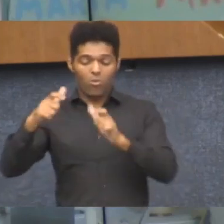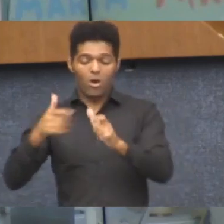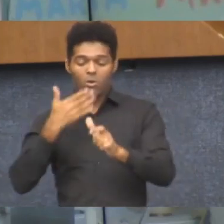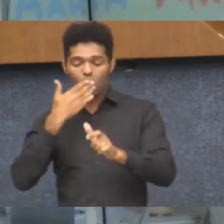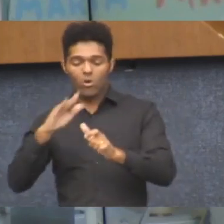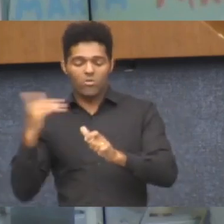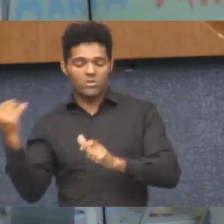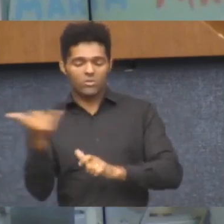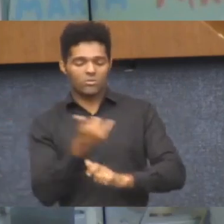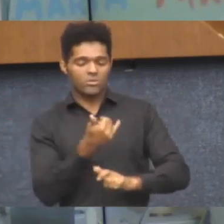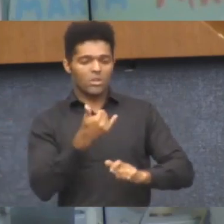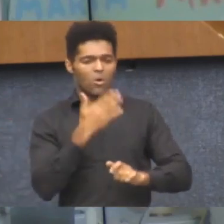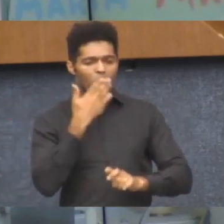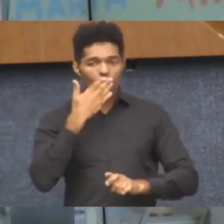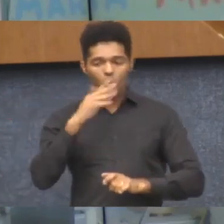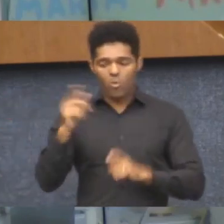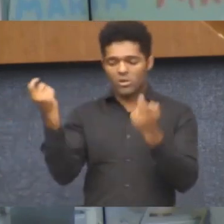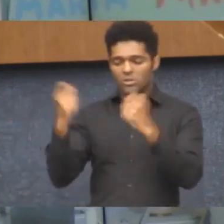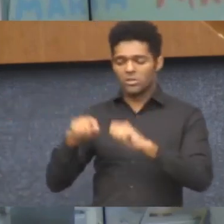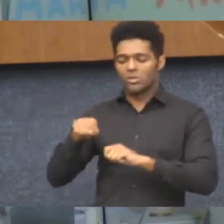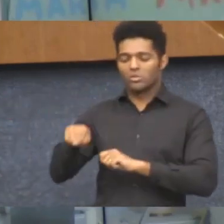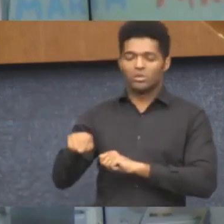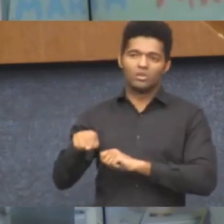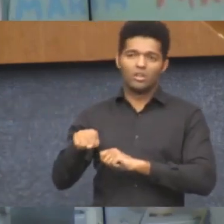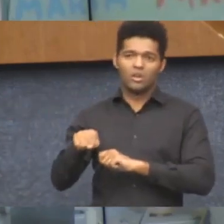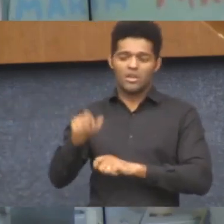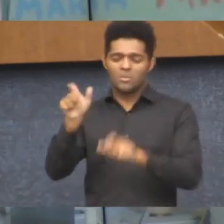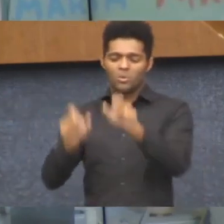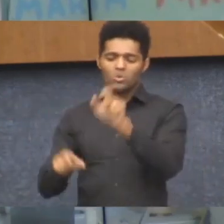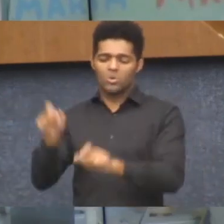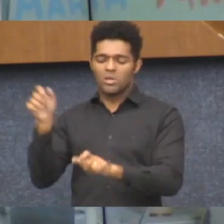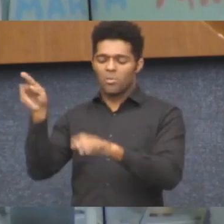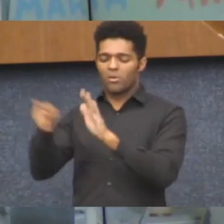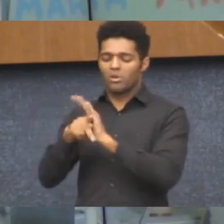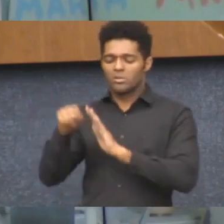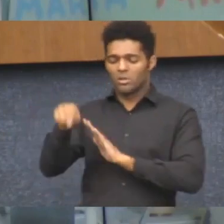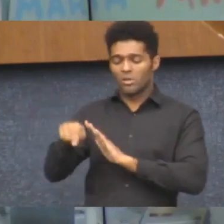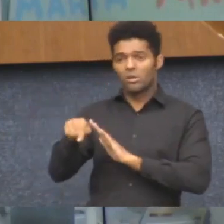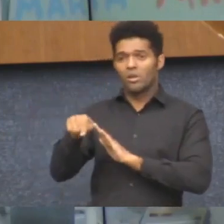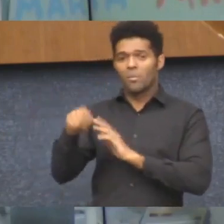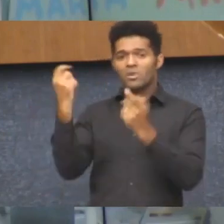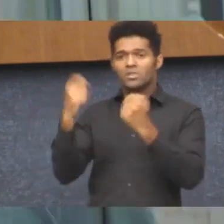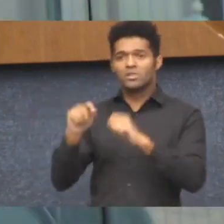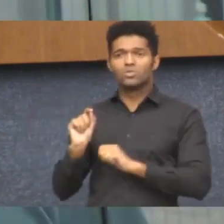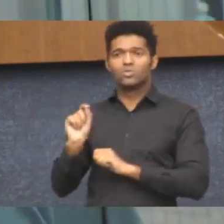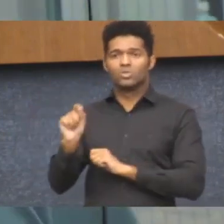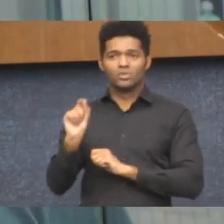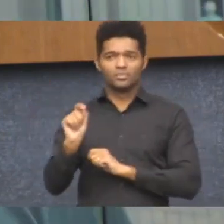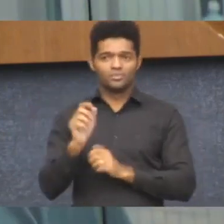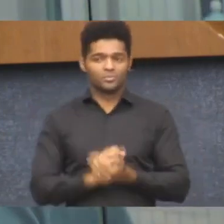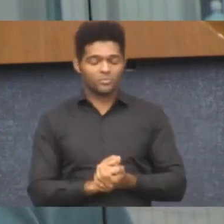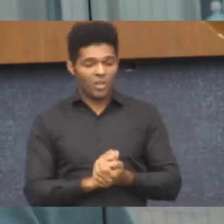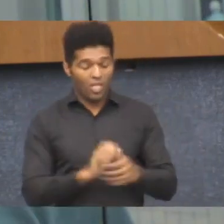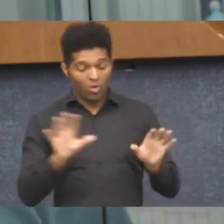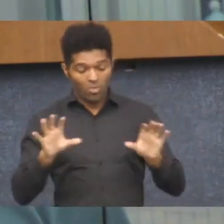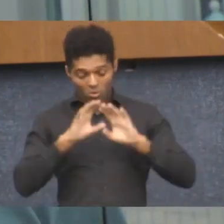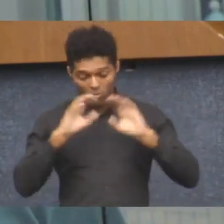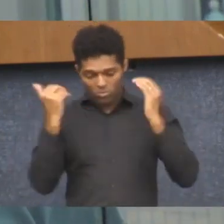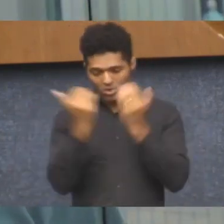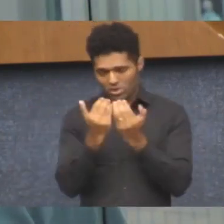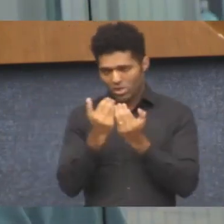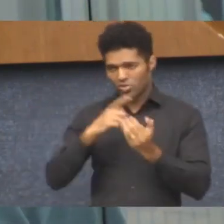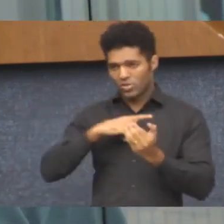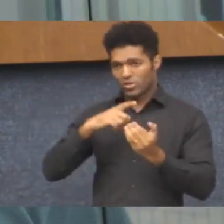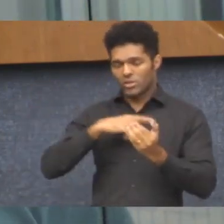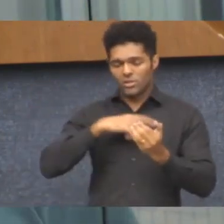né? Qual que é a necessidade deste lugar, o que que as pessoas que estão neste território precisam. É uma comunidade que